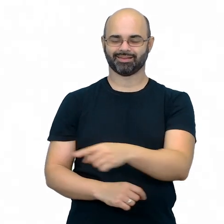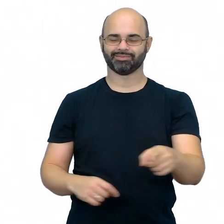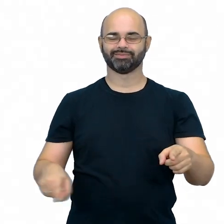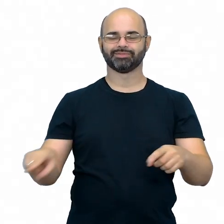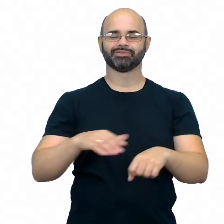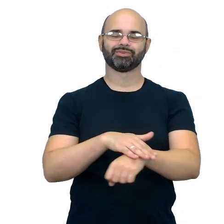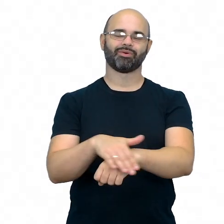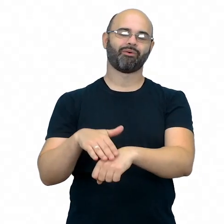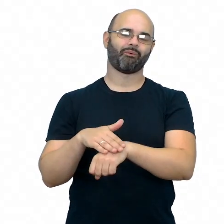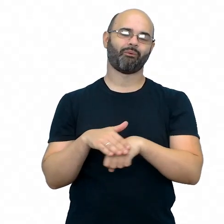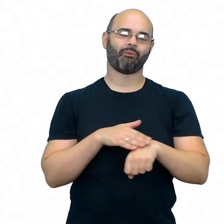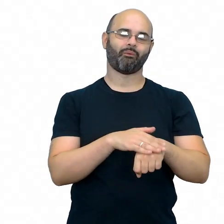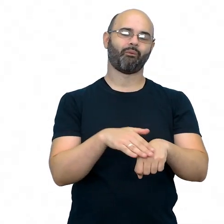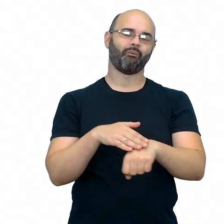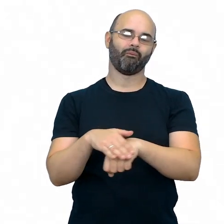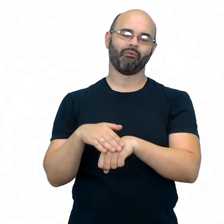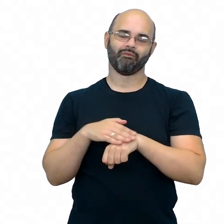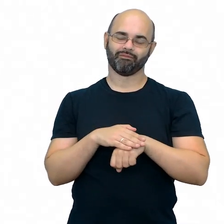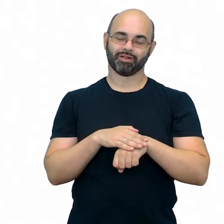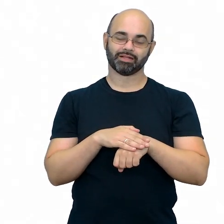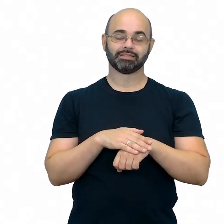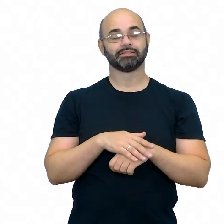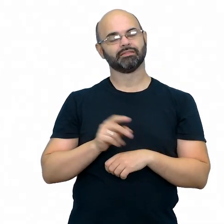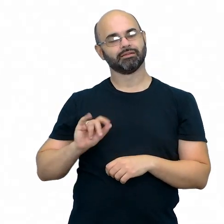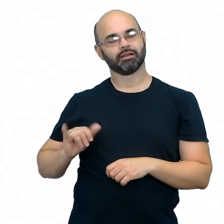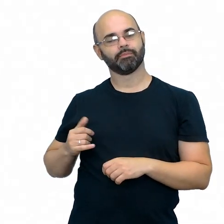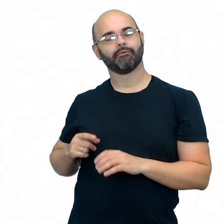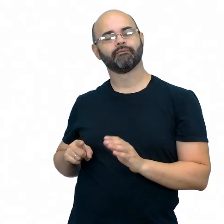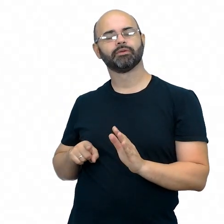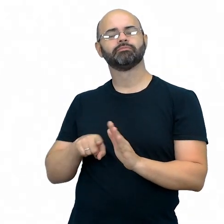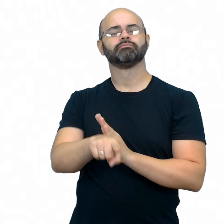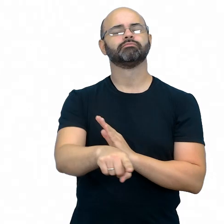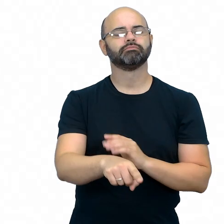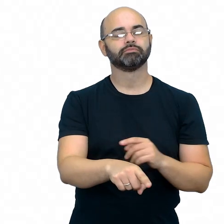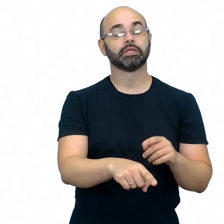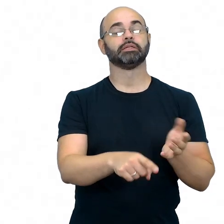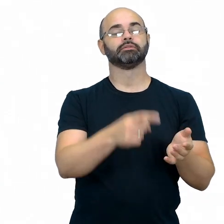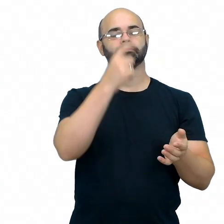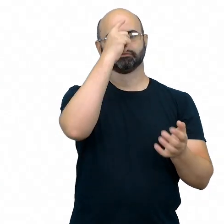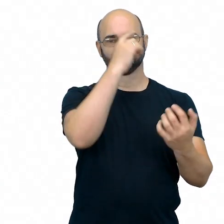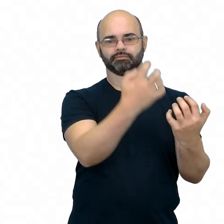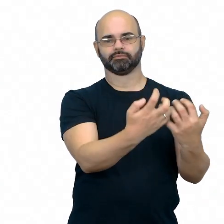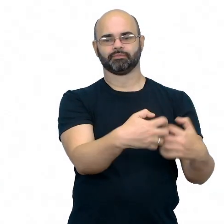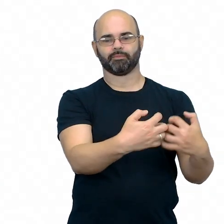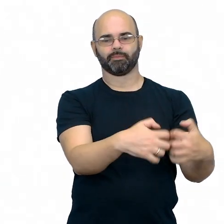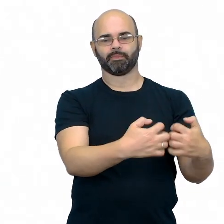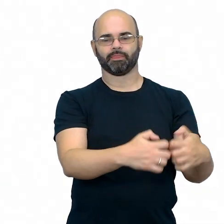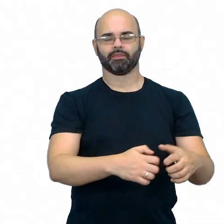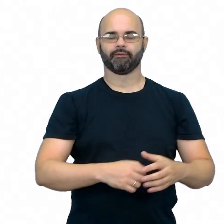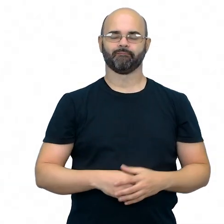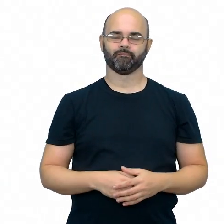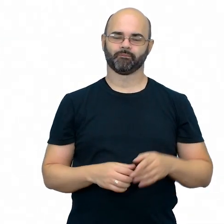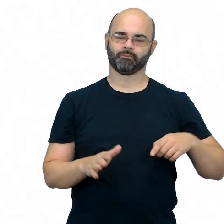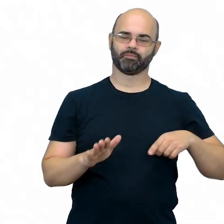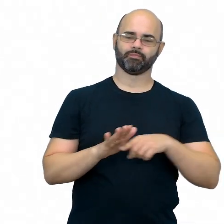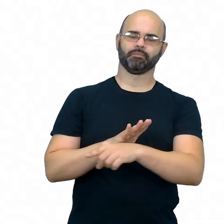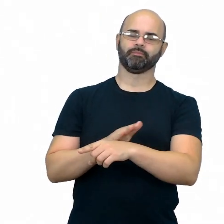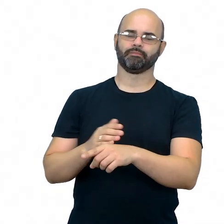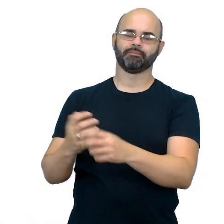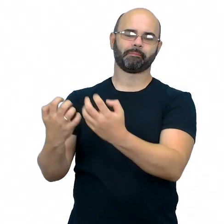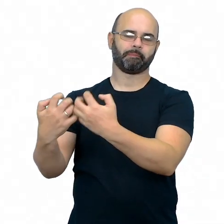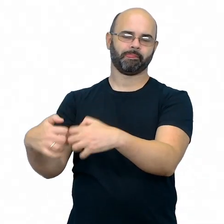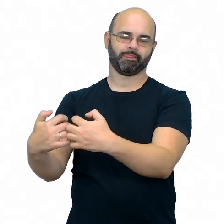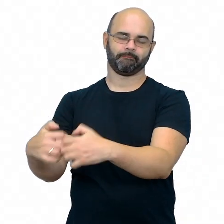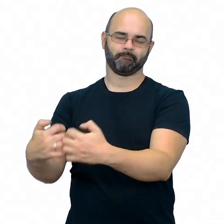discussão, né, dentro desse grupo, para que eles possam fazer intervenções entre si, né, para que eles possam dar o ponto de vista